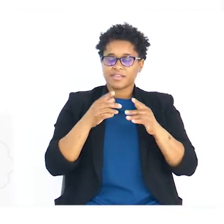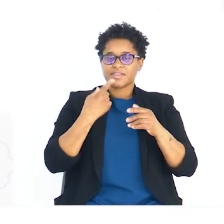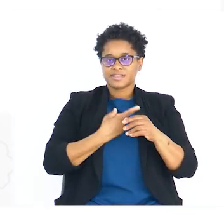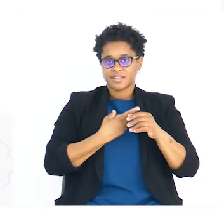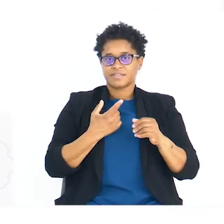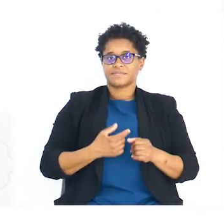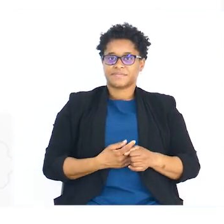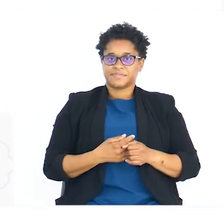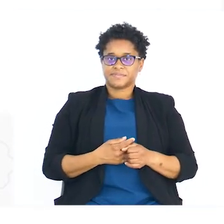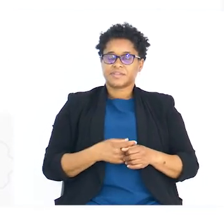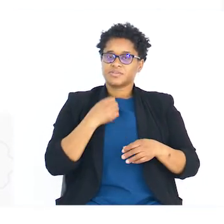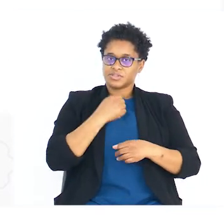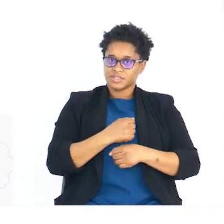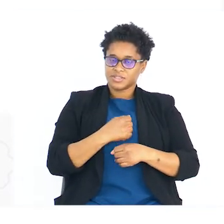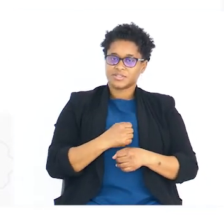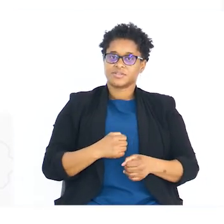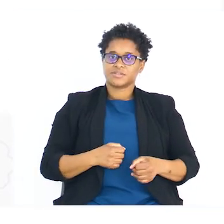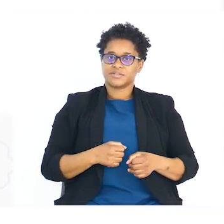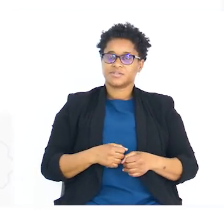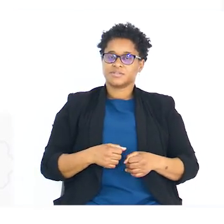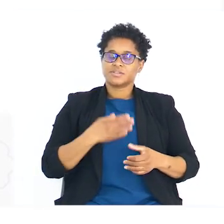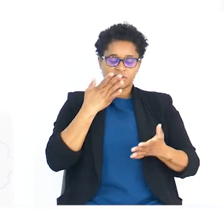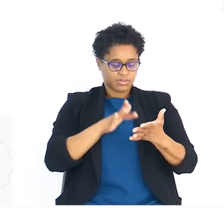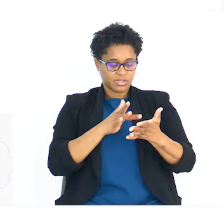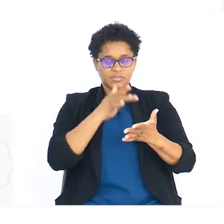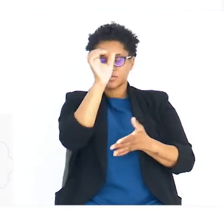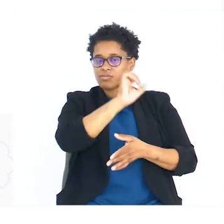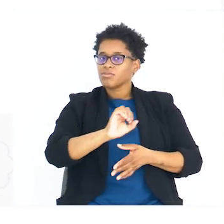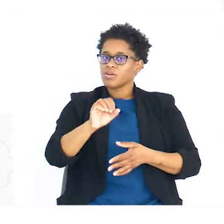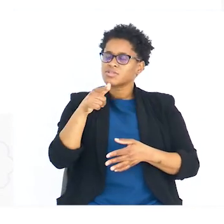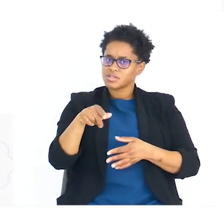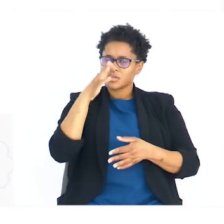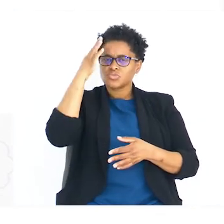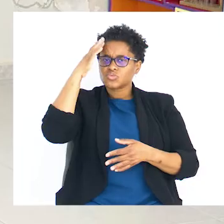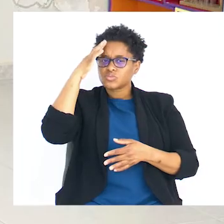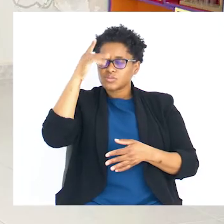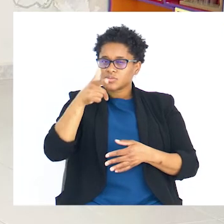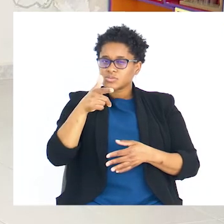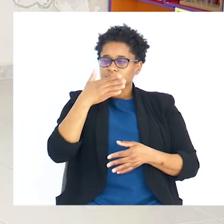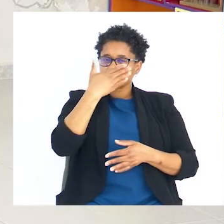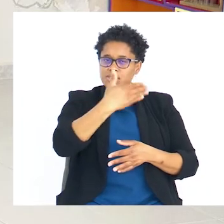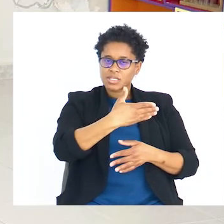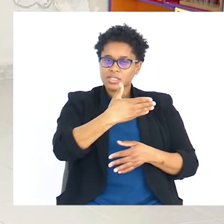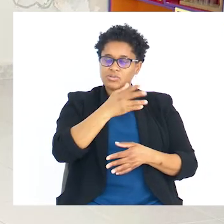ser o exercício do vosso manual, que está na página